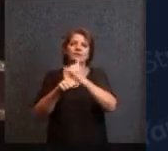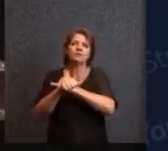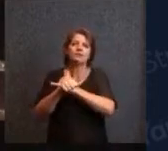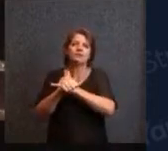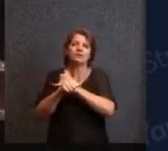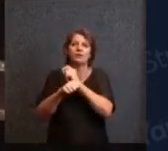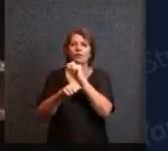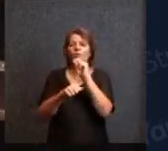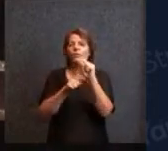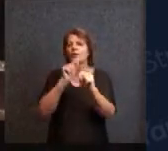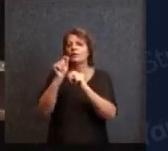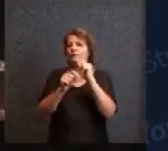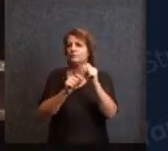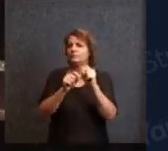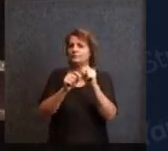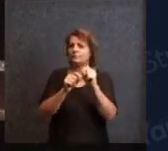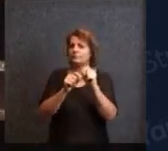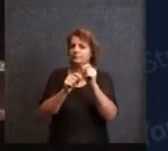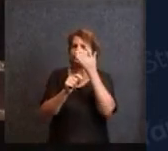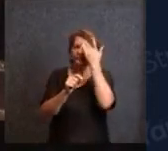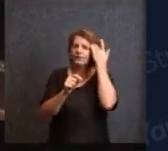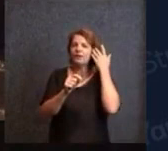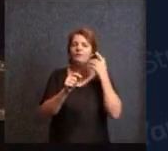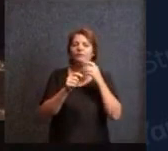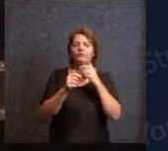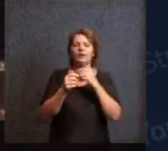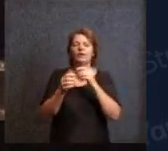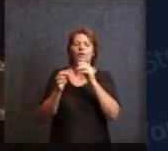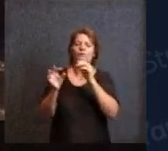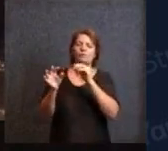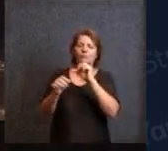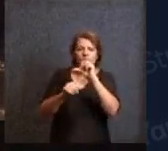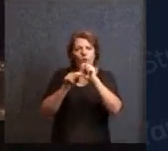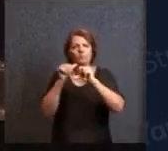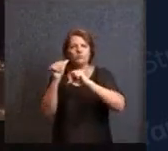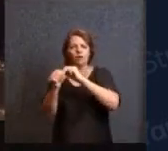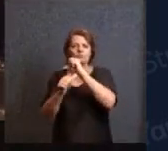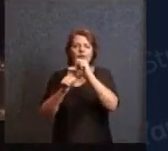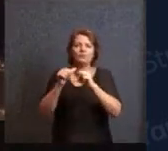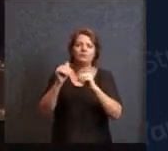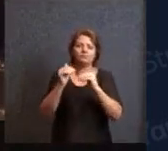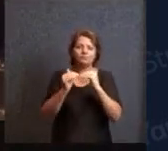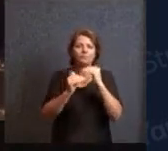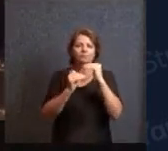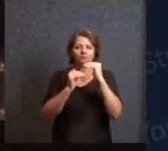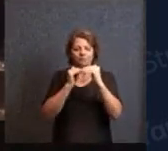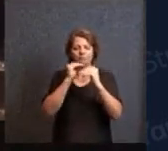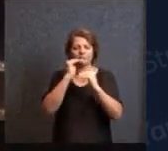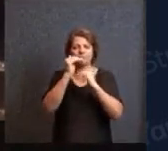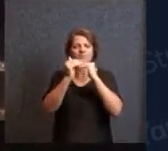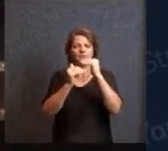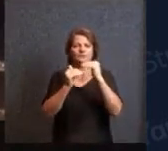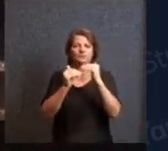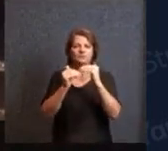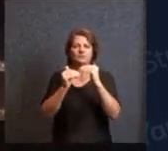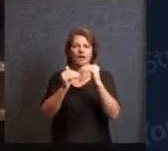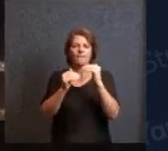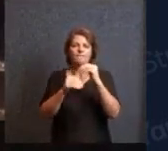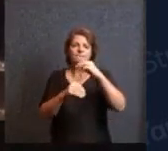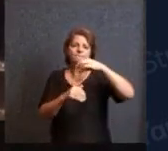estas intervenções que vão alinhando e corrigindo os rumos, que vão redefinindo